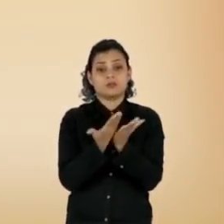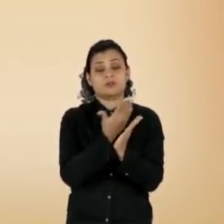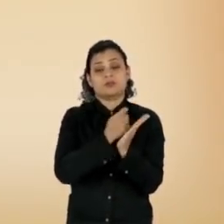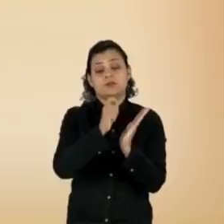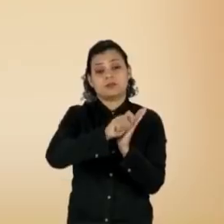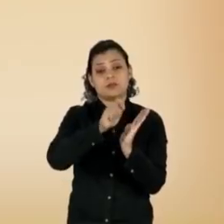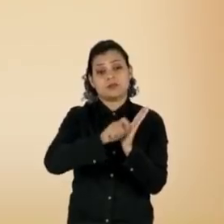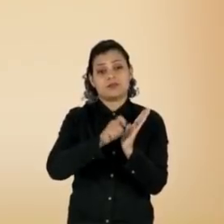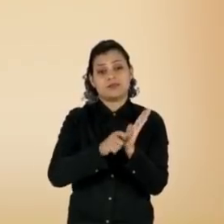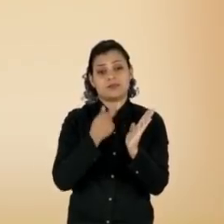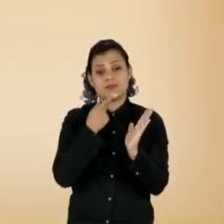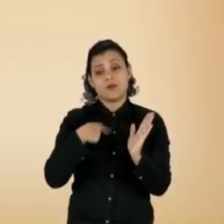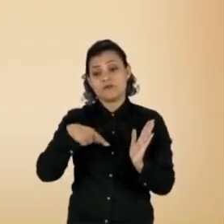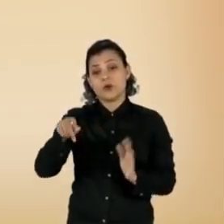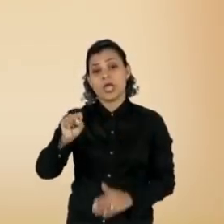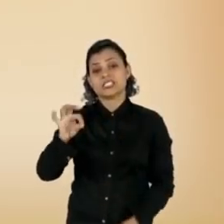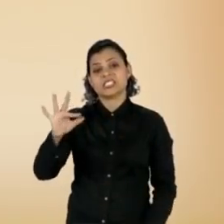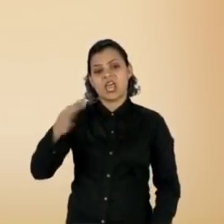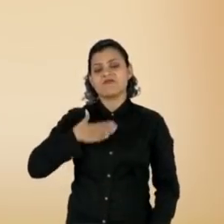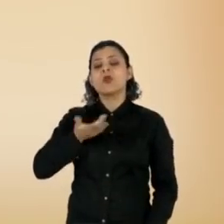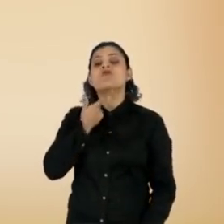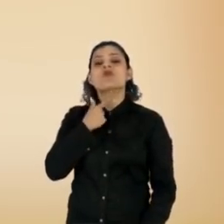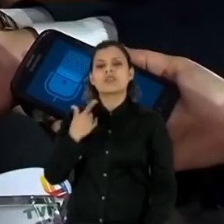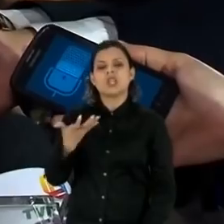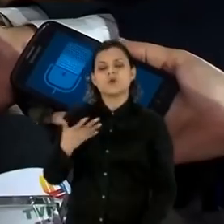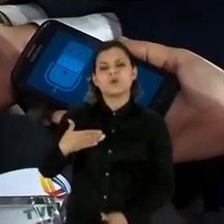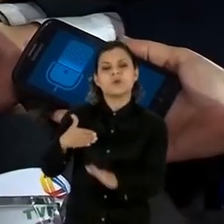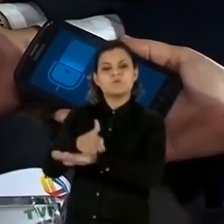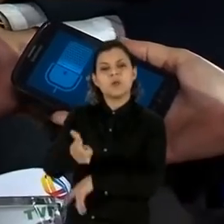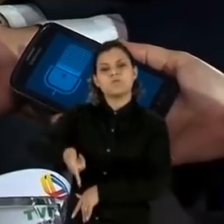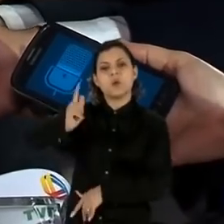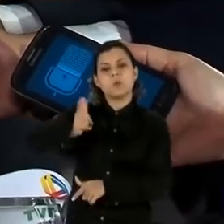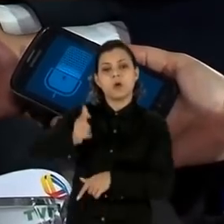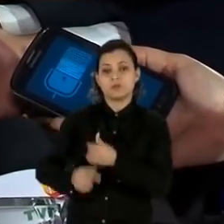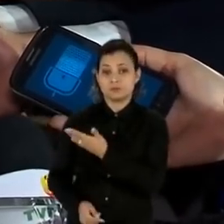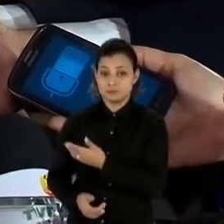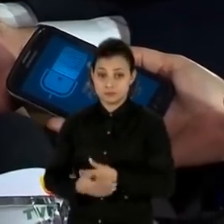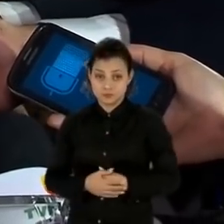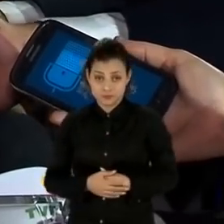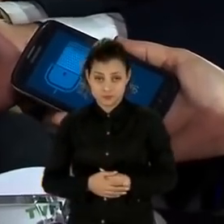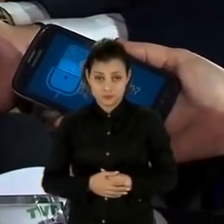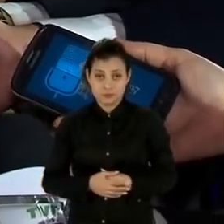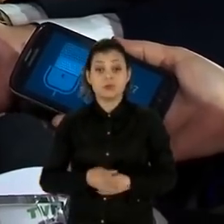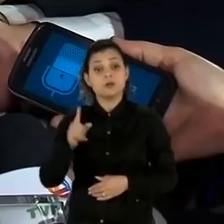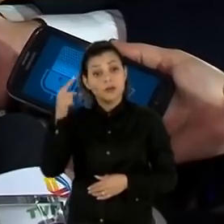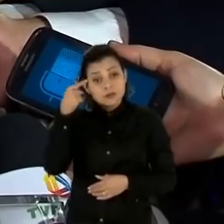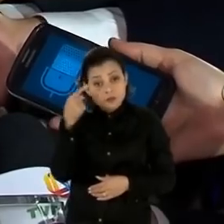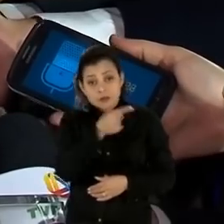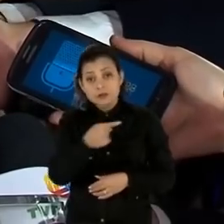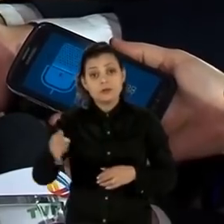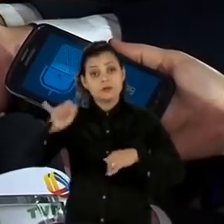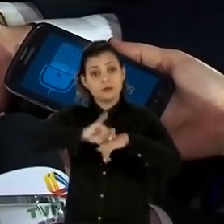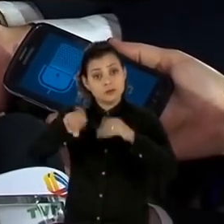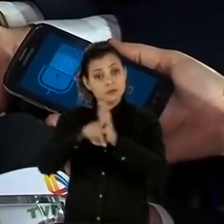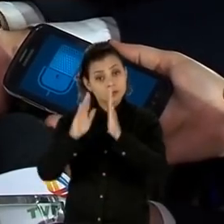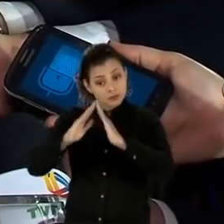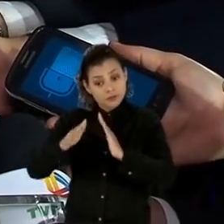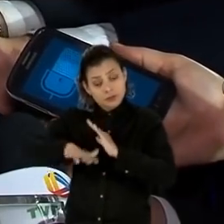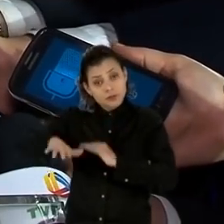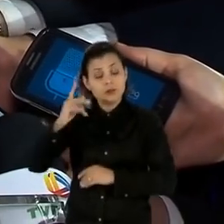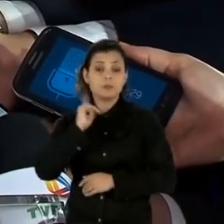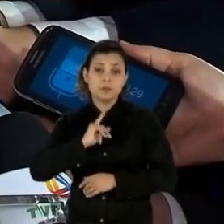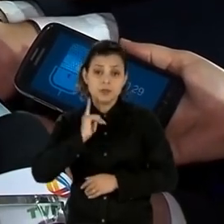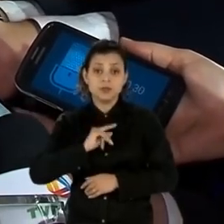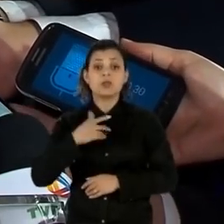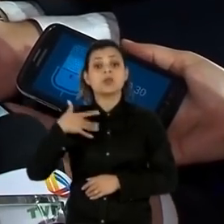em que já noites ter ido ao stf para tirarem gilmar mendes já não segundo o site ficou toda semana na capital mineira onde deu uma